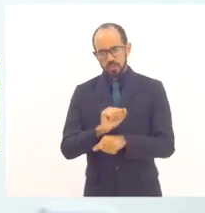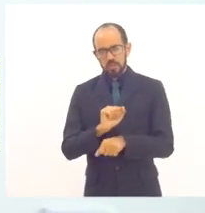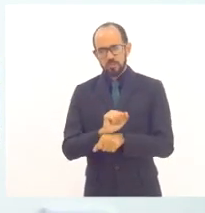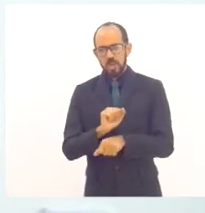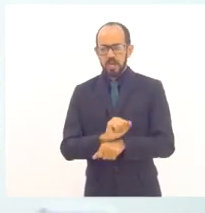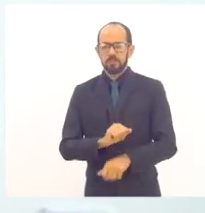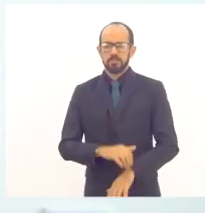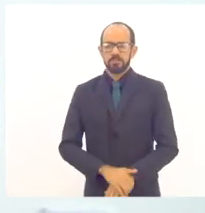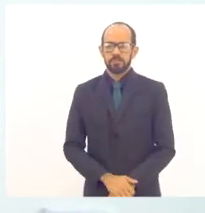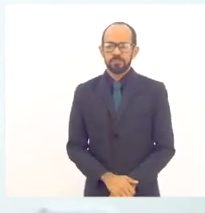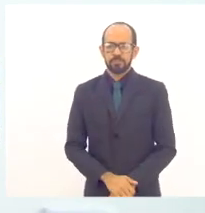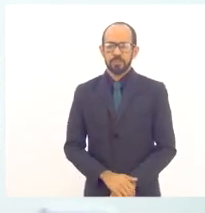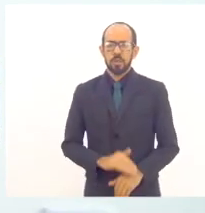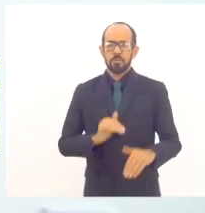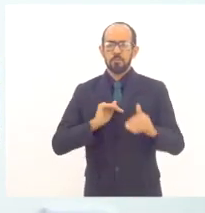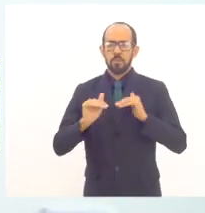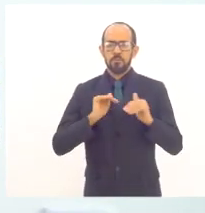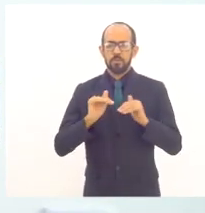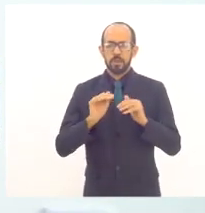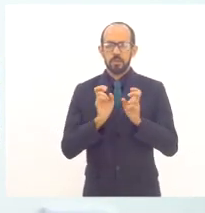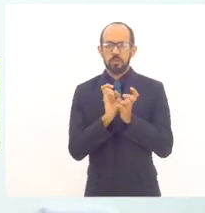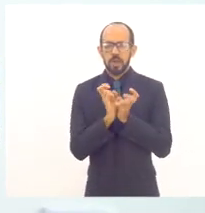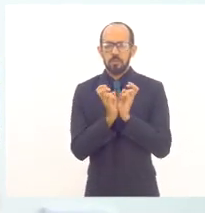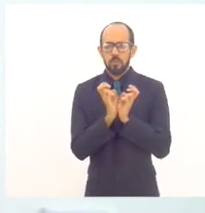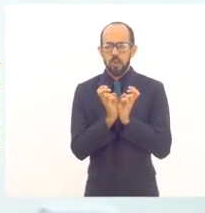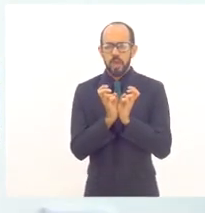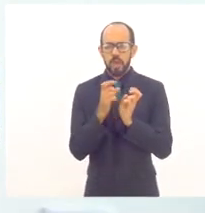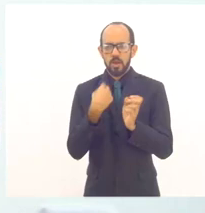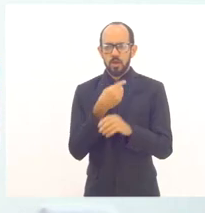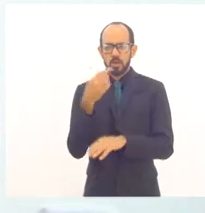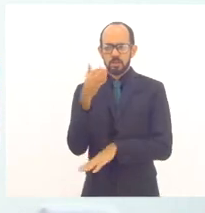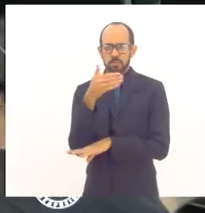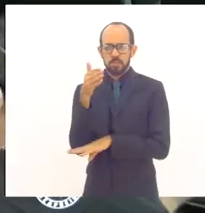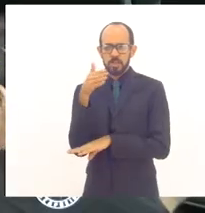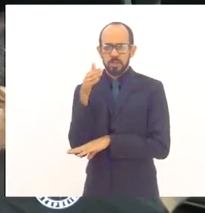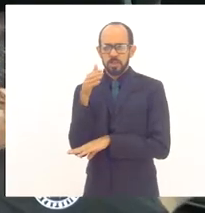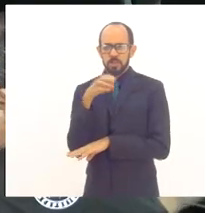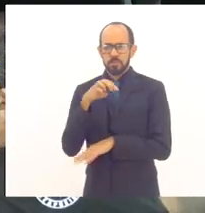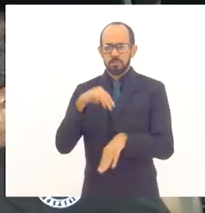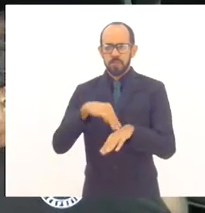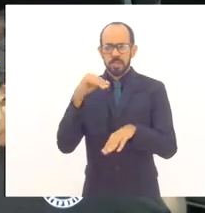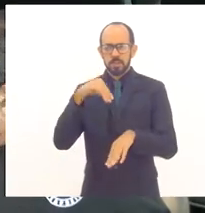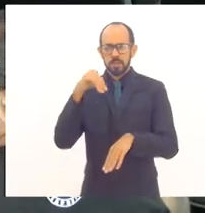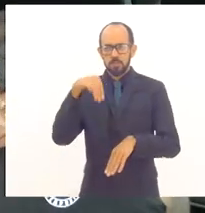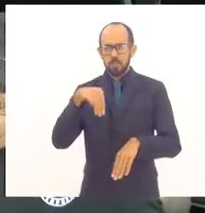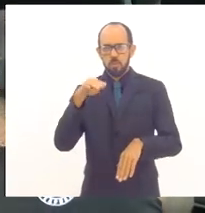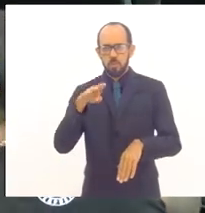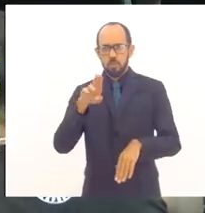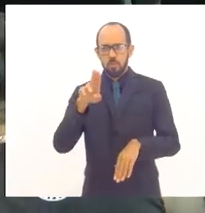Então, Movimento Capoeira é Nossa Bandeira, Mestre Mulato.